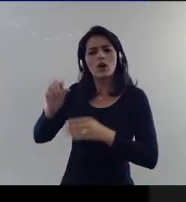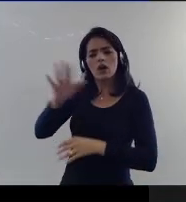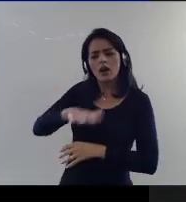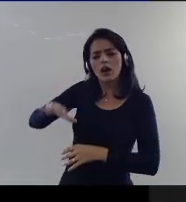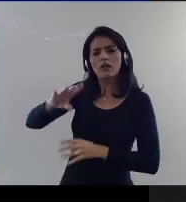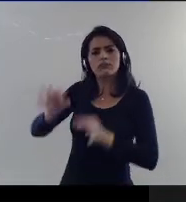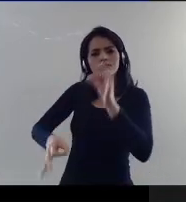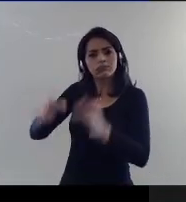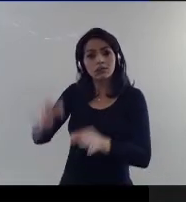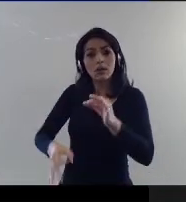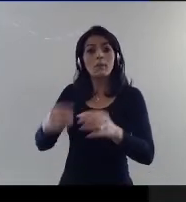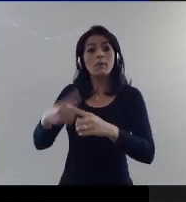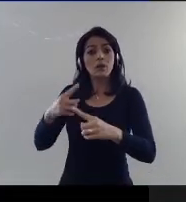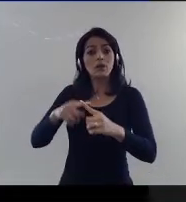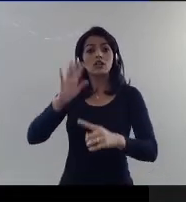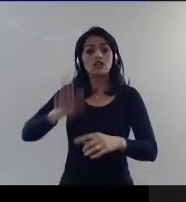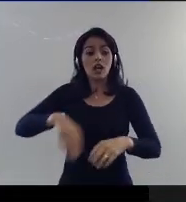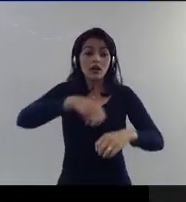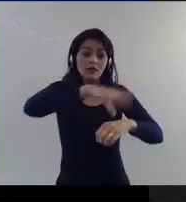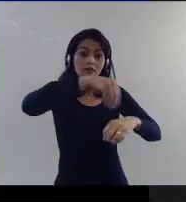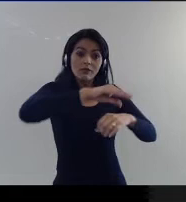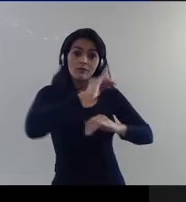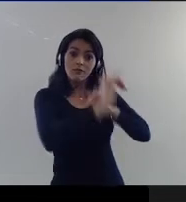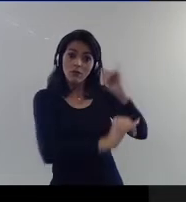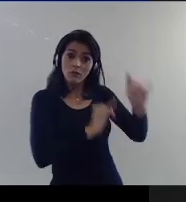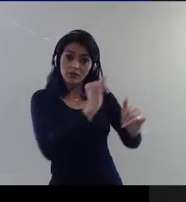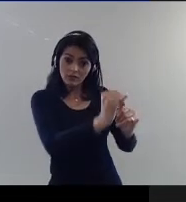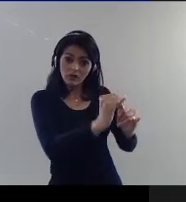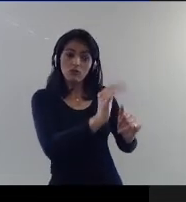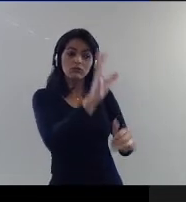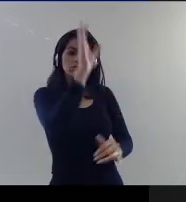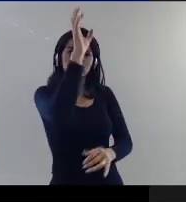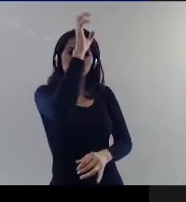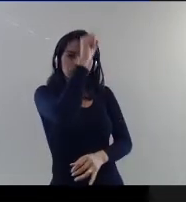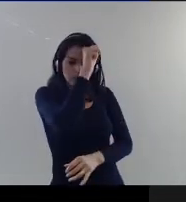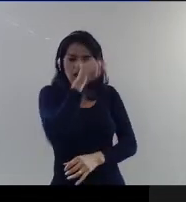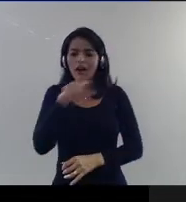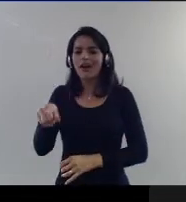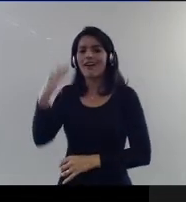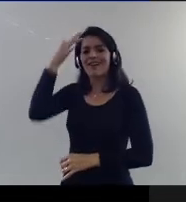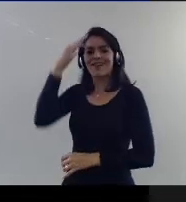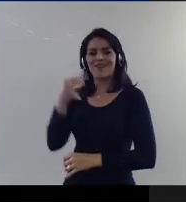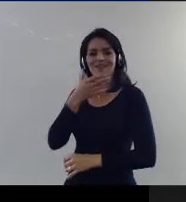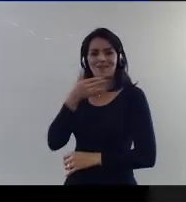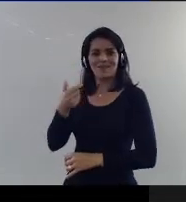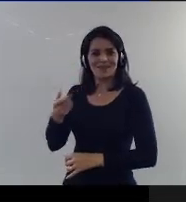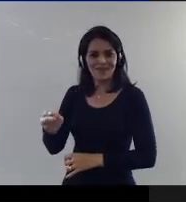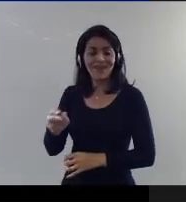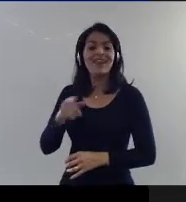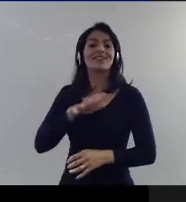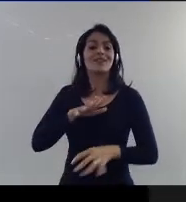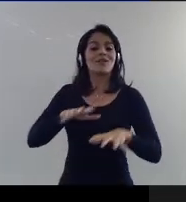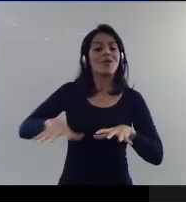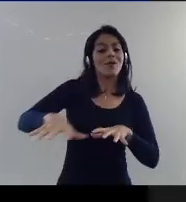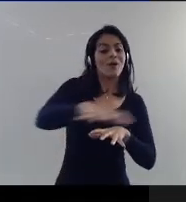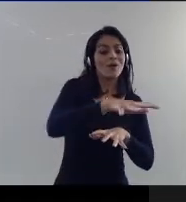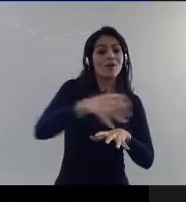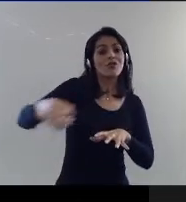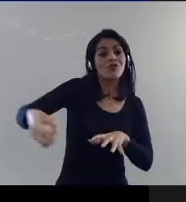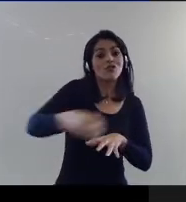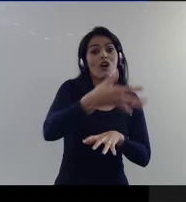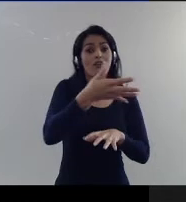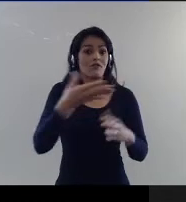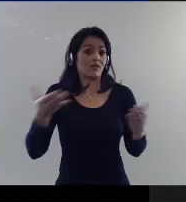com as informações, que a gente já vai falar sobre isso, né? A gente tem hoje muitas novas áreas. Então, se a